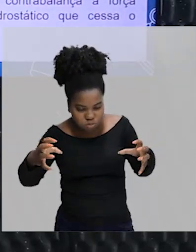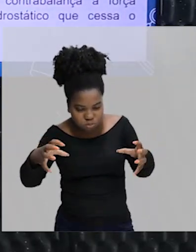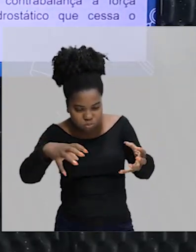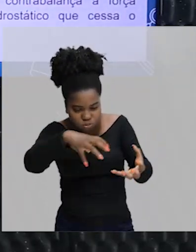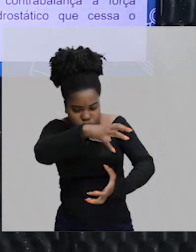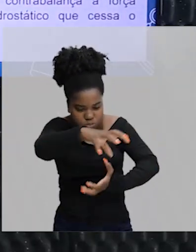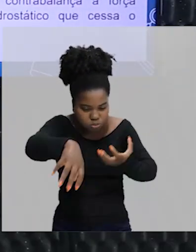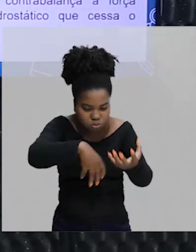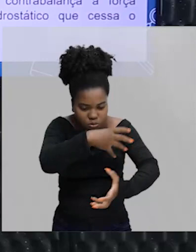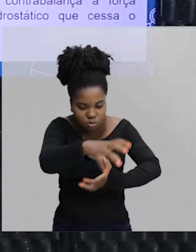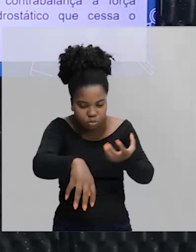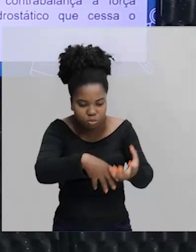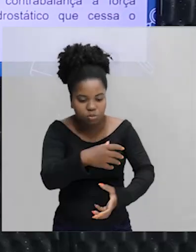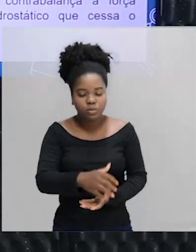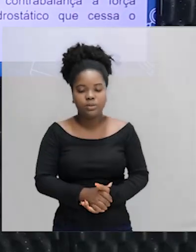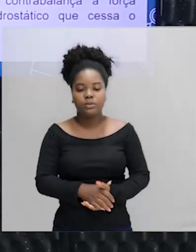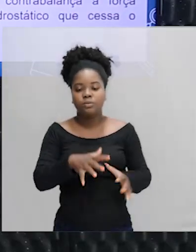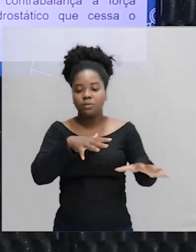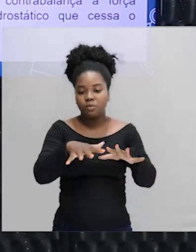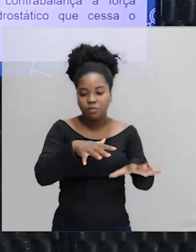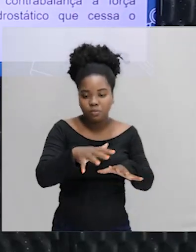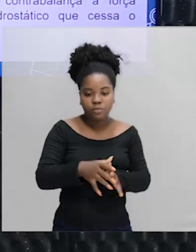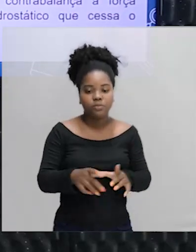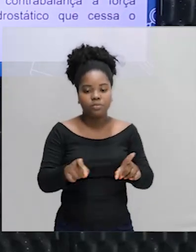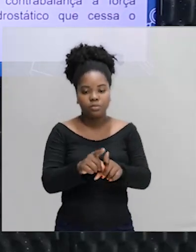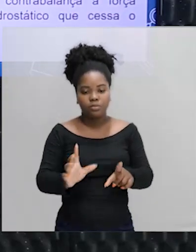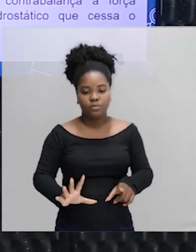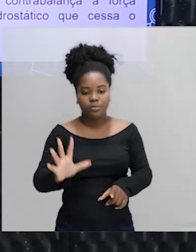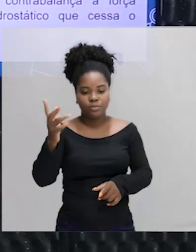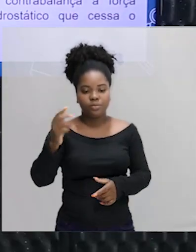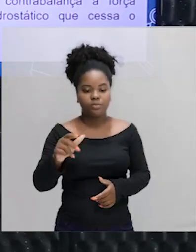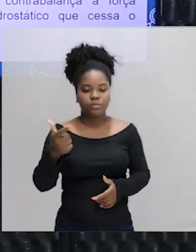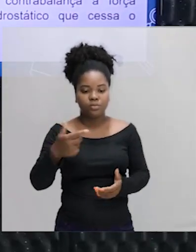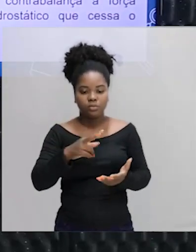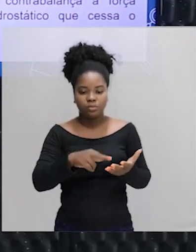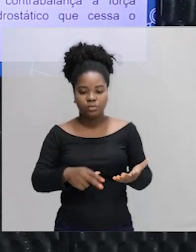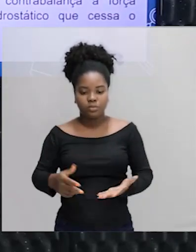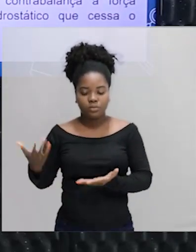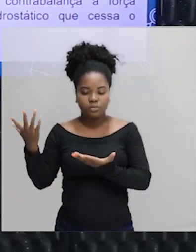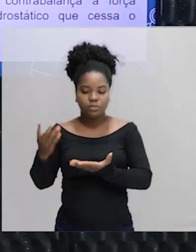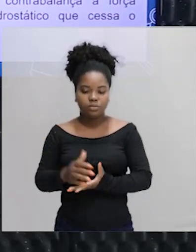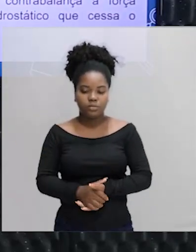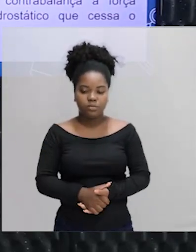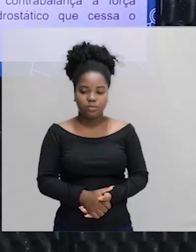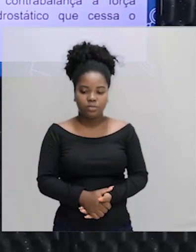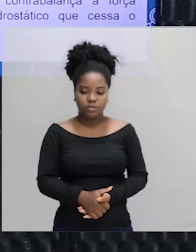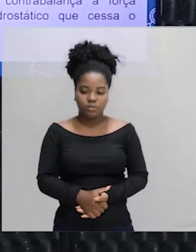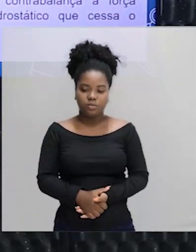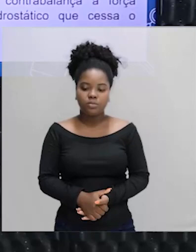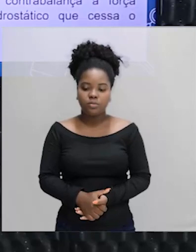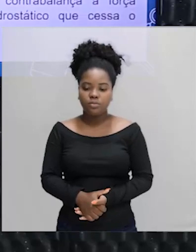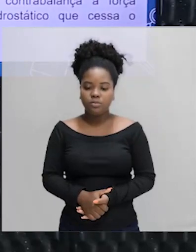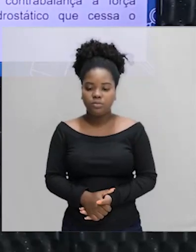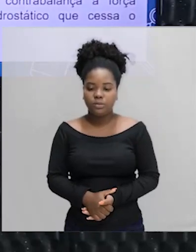com que essas reações elas aconteçam, certo? Criando uma pressão para fora que vai contrabalancear